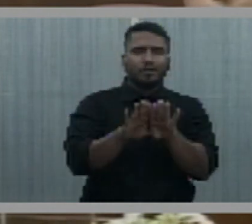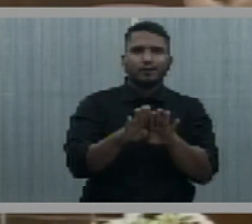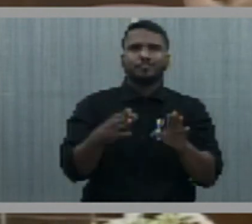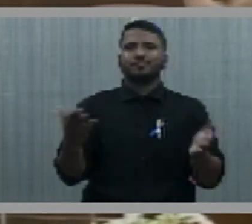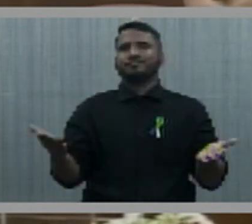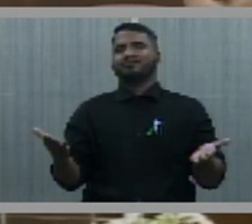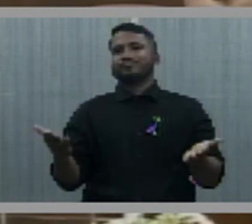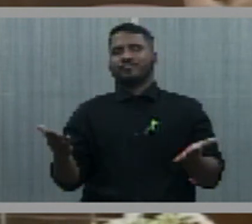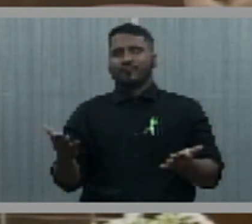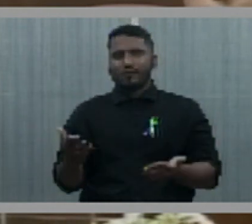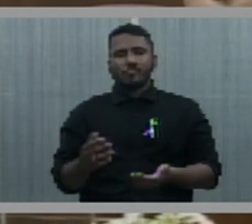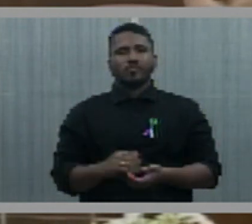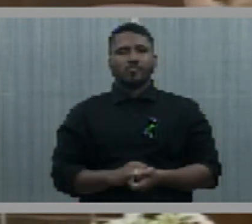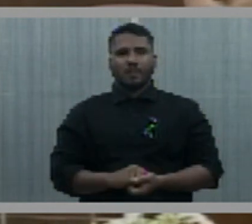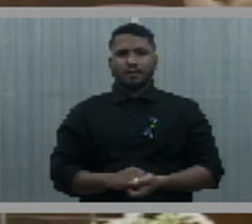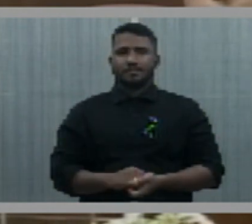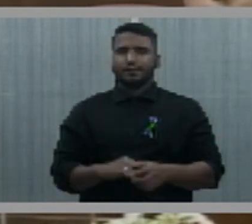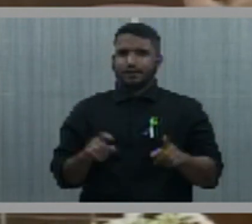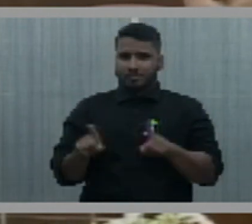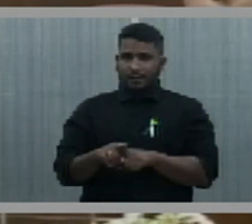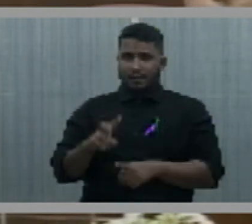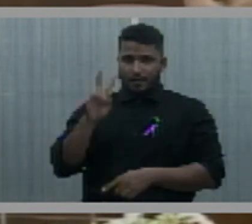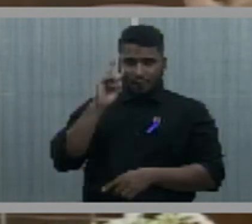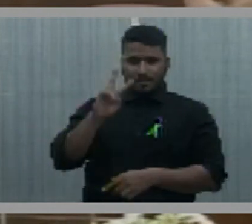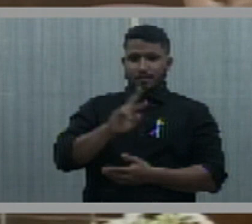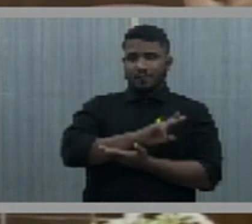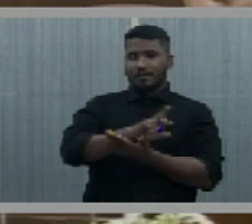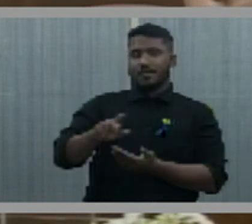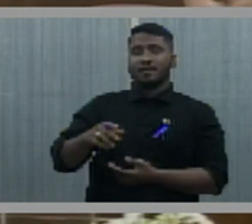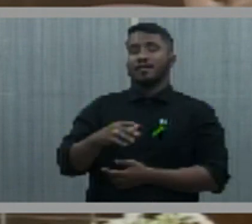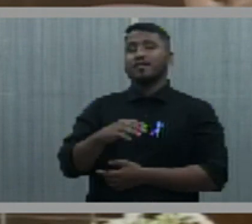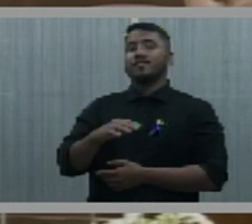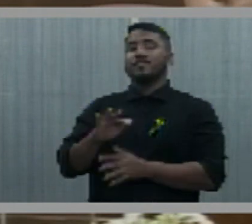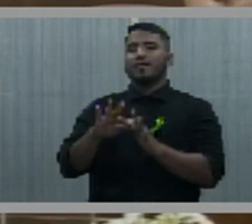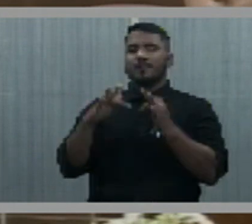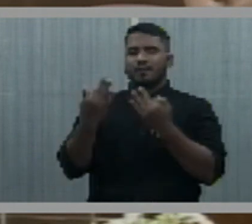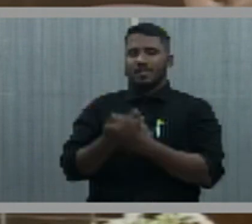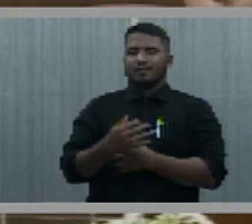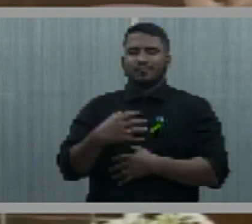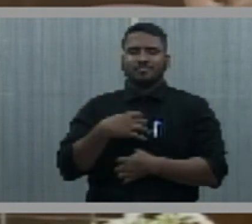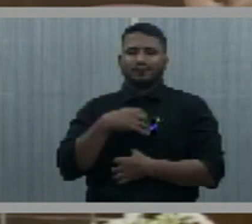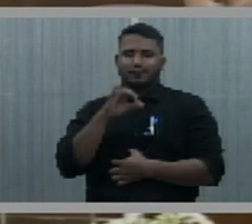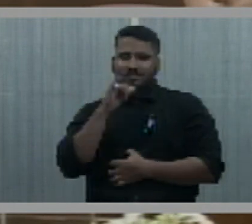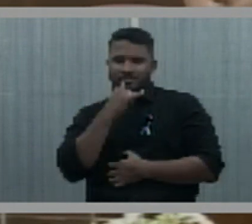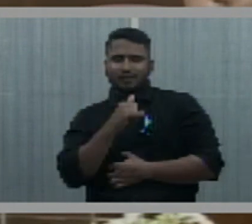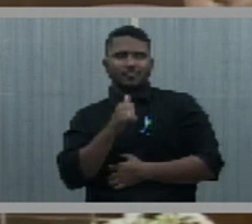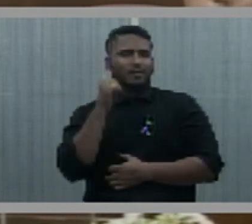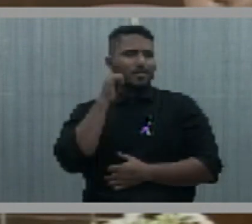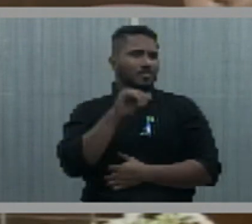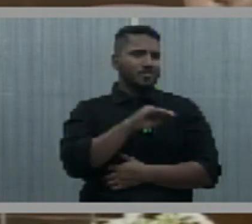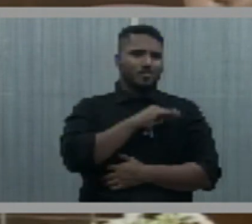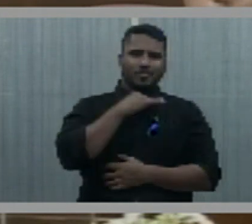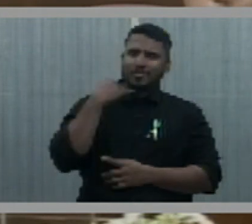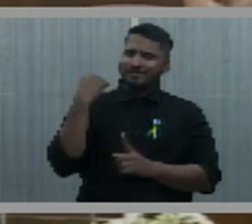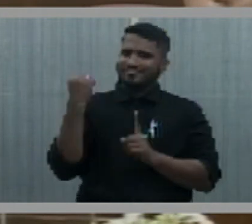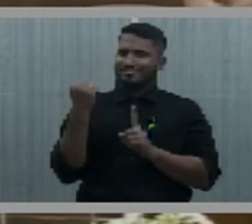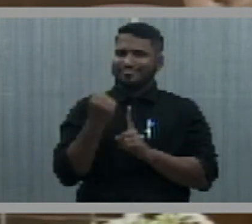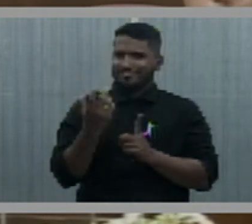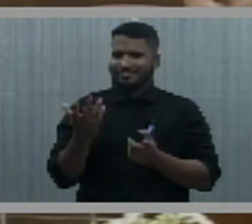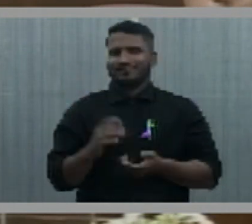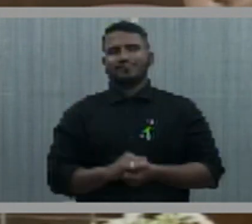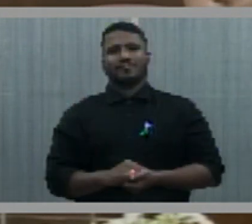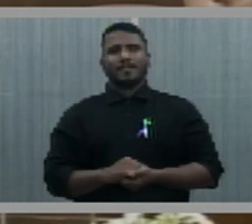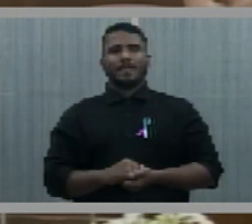Me coloco ao lado das muitas famílias enlutadas pelo feminicídio e das mulheres que esperam políticas públicas